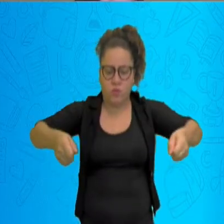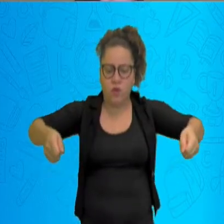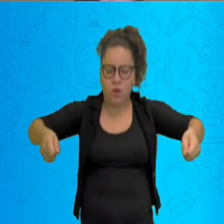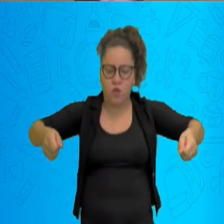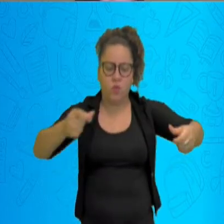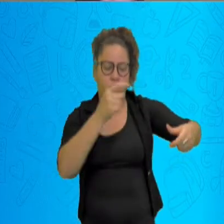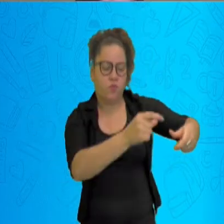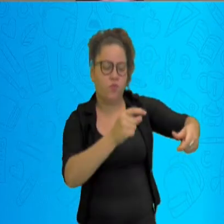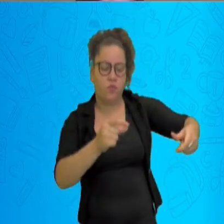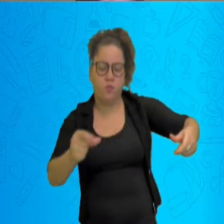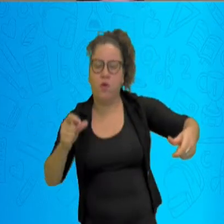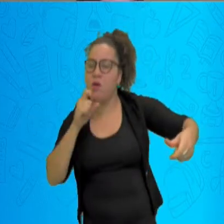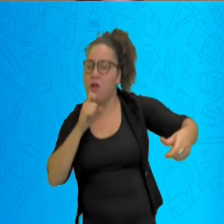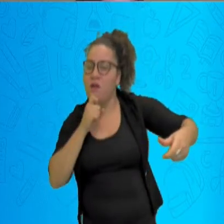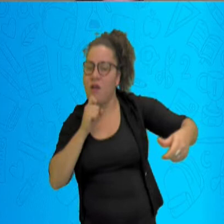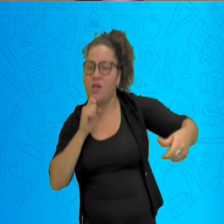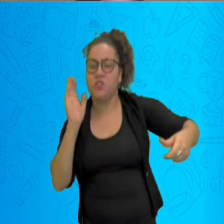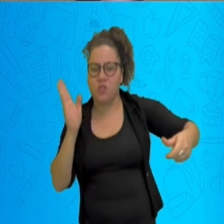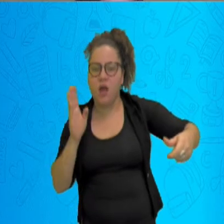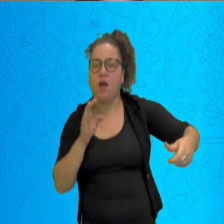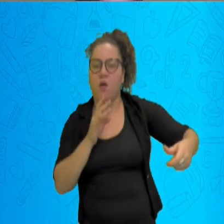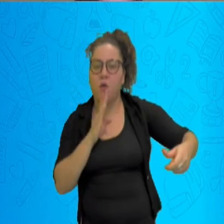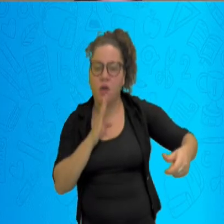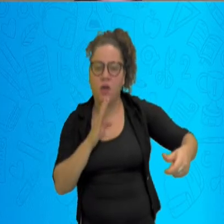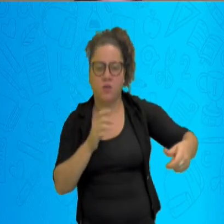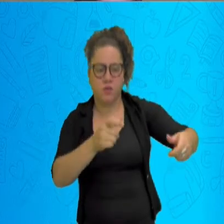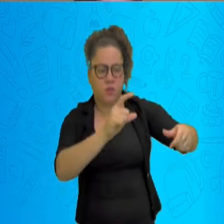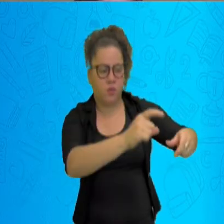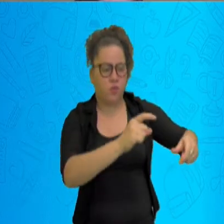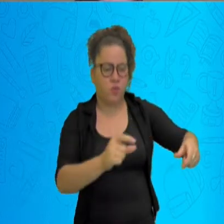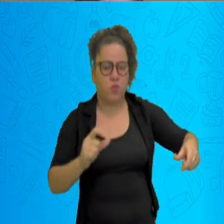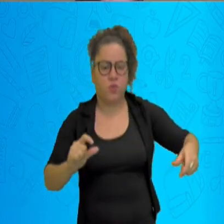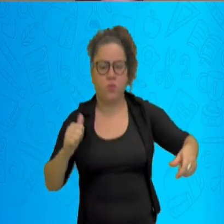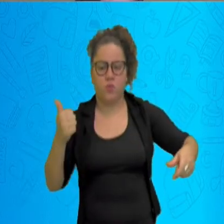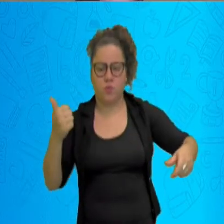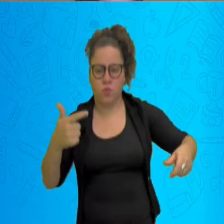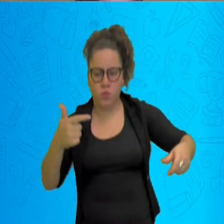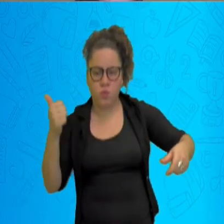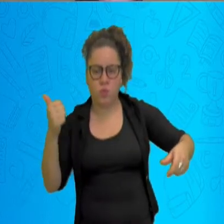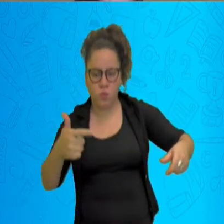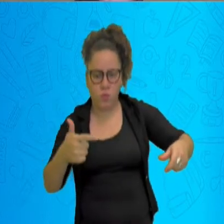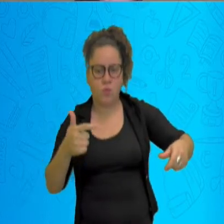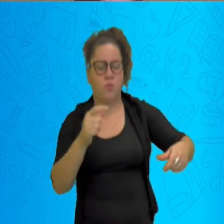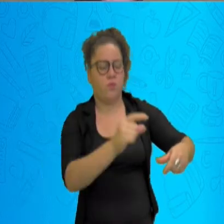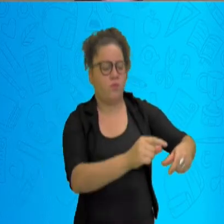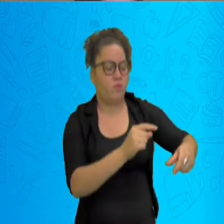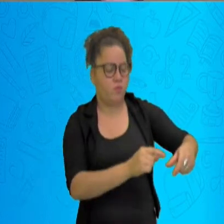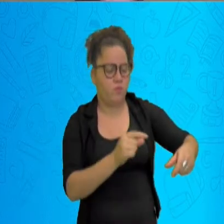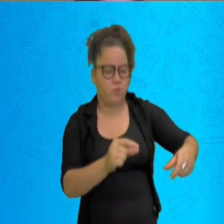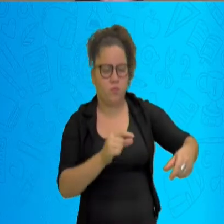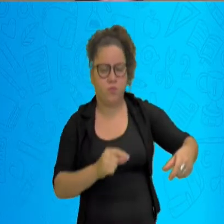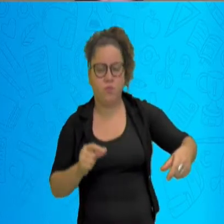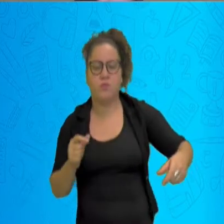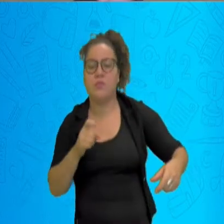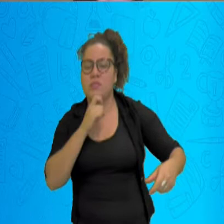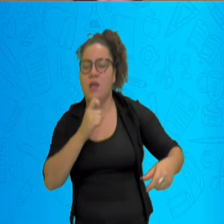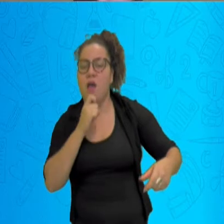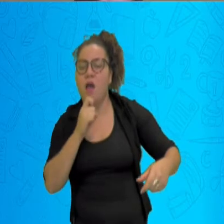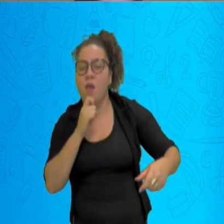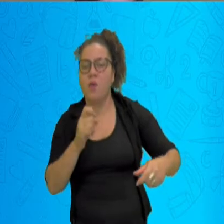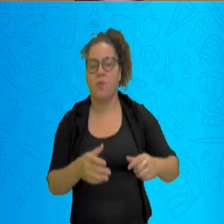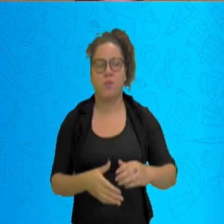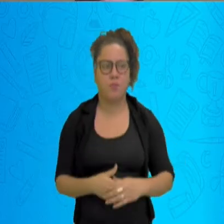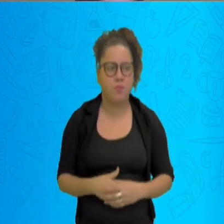gelo for de 12 espaços, de 12 cubos, quando ela